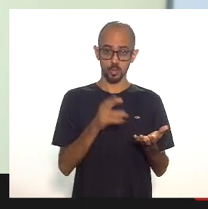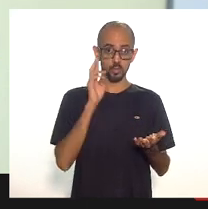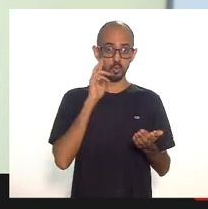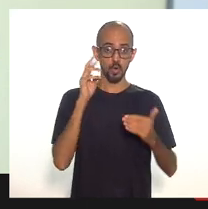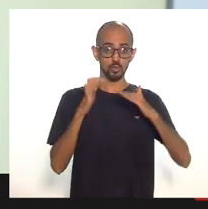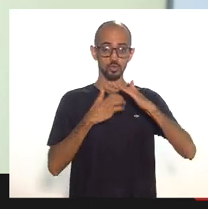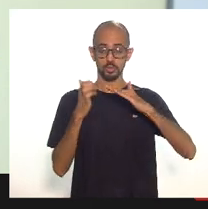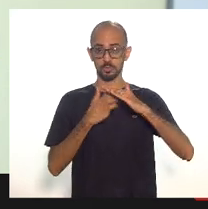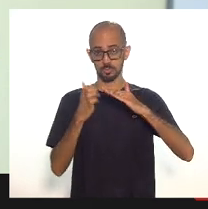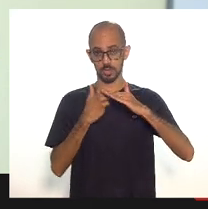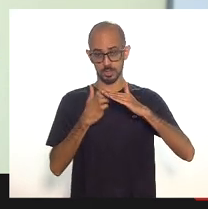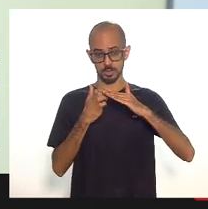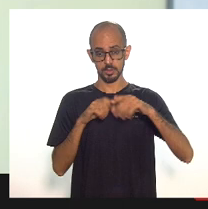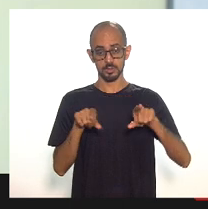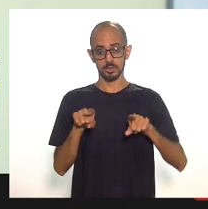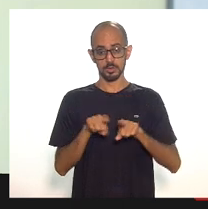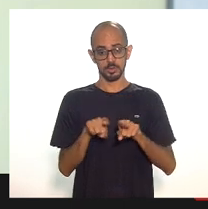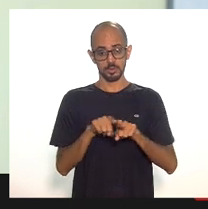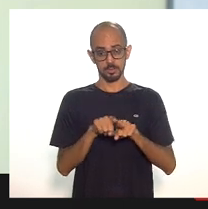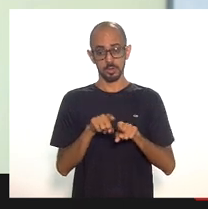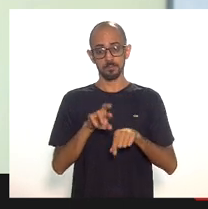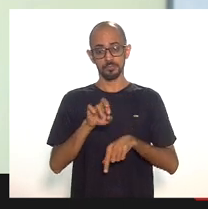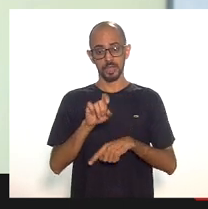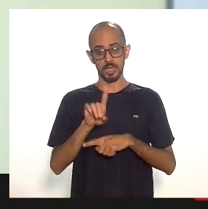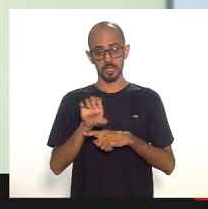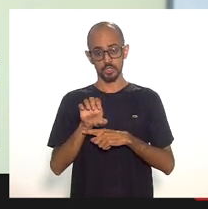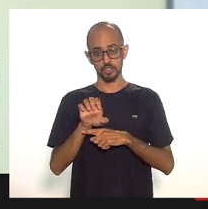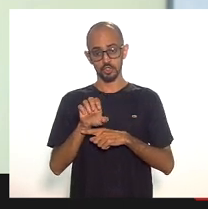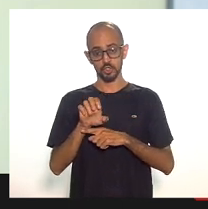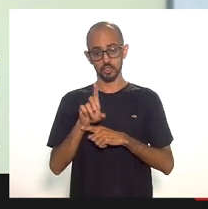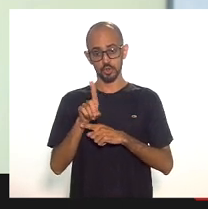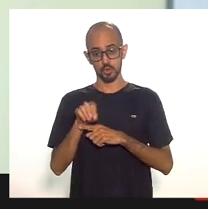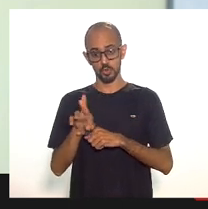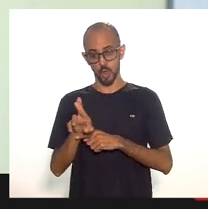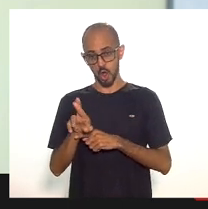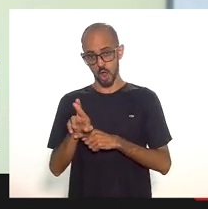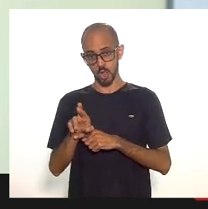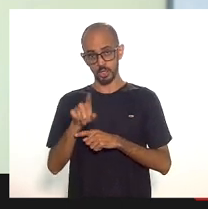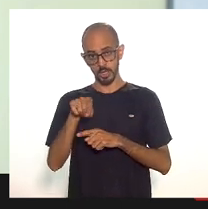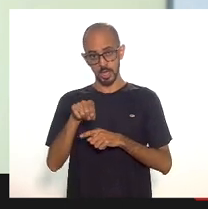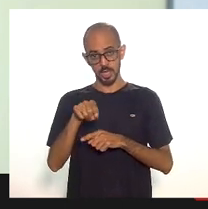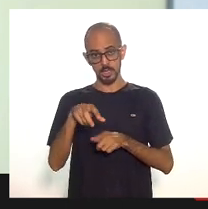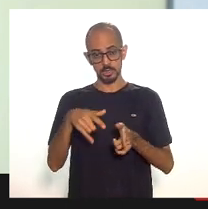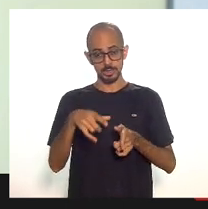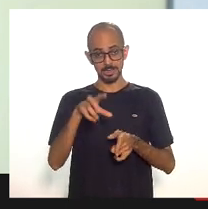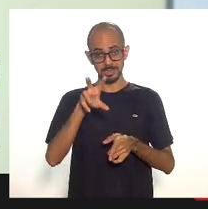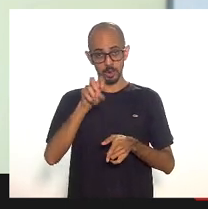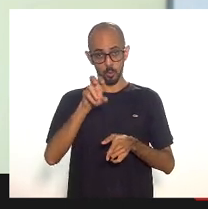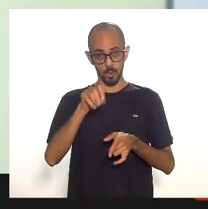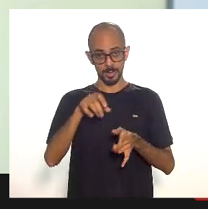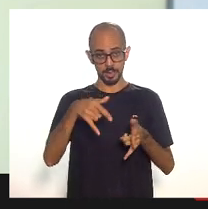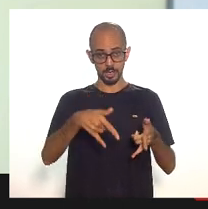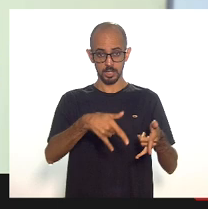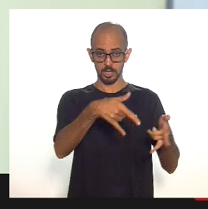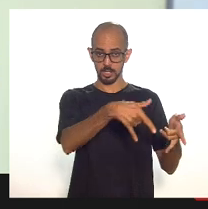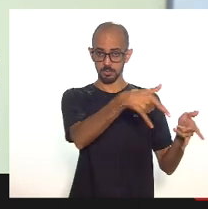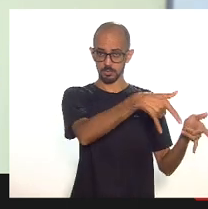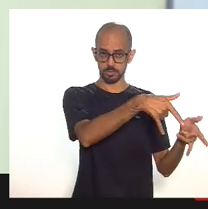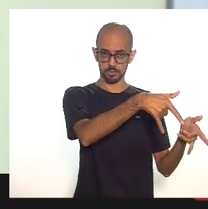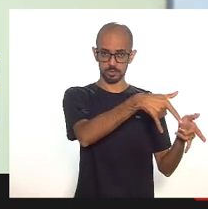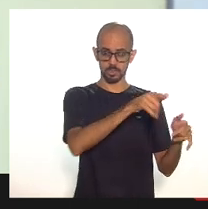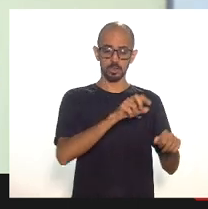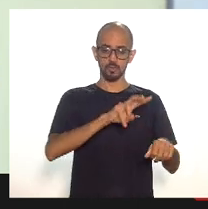incluindo a rede DOR, de 50 leitos, que deverão estar operacionais a partir